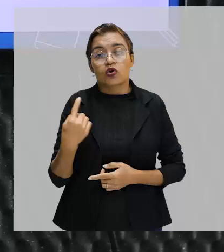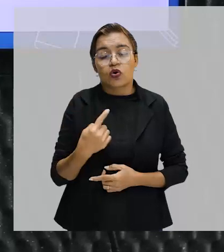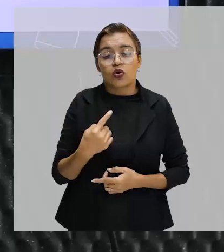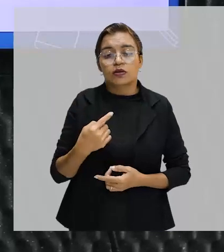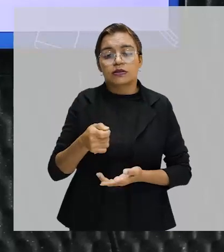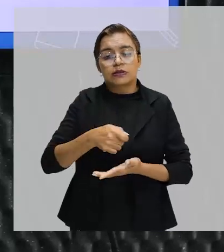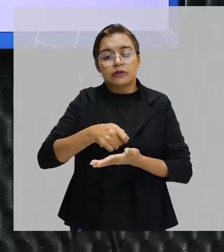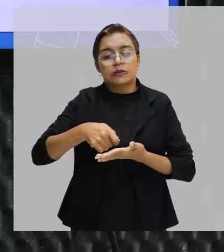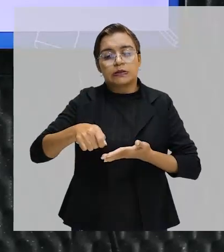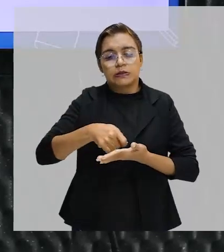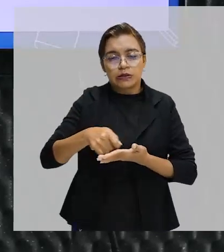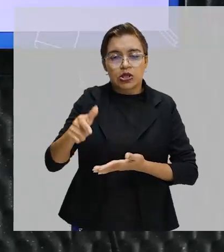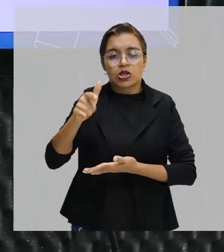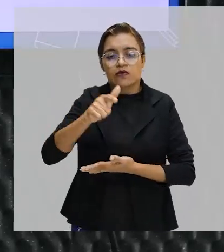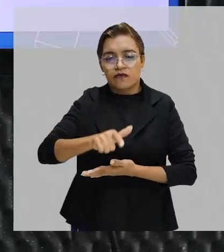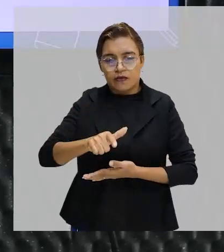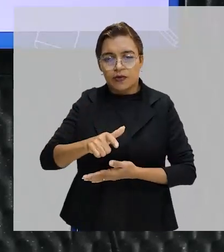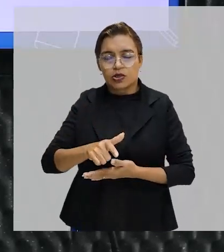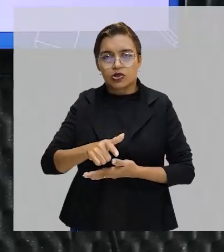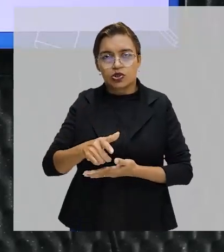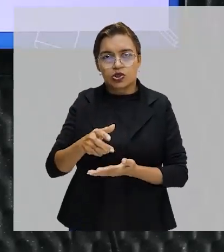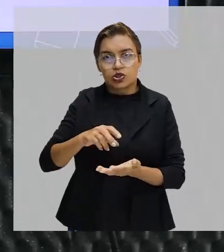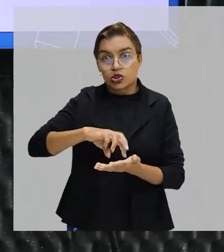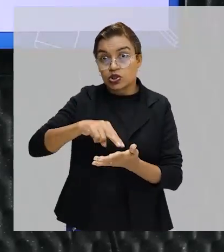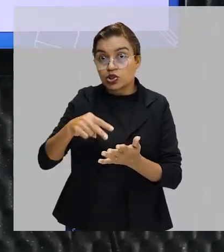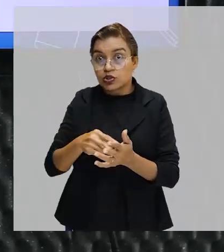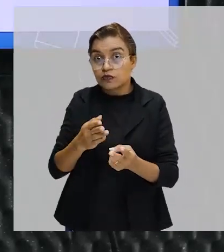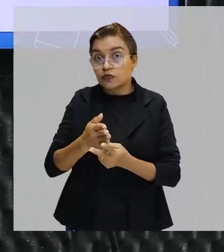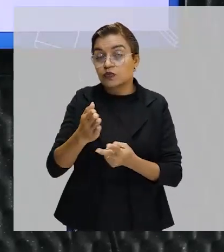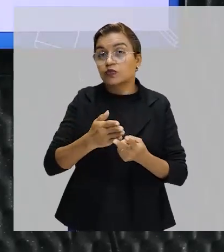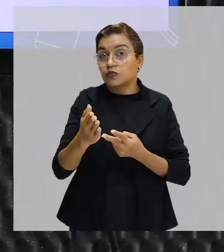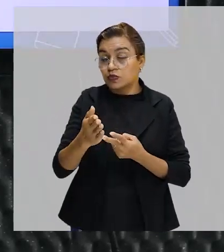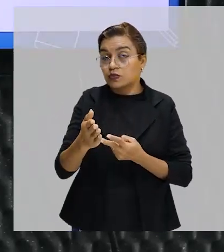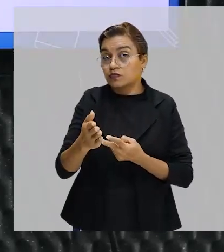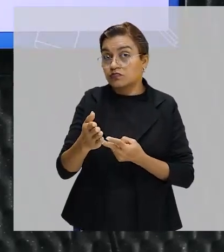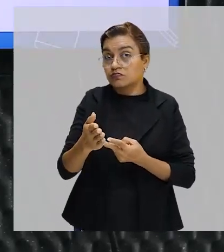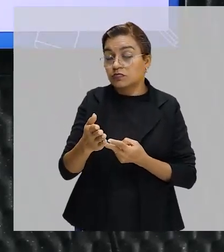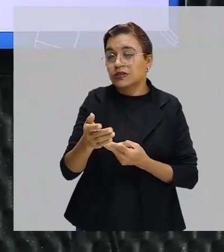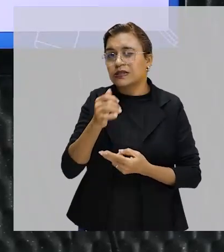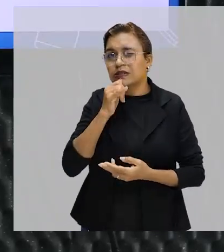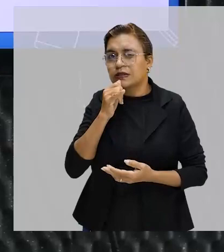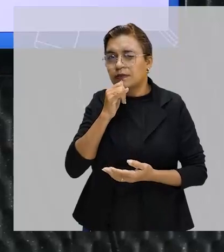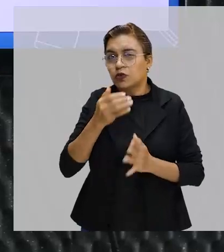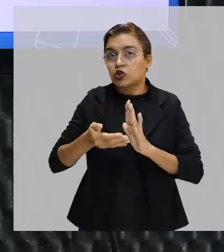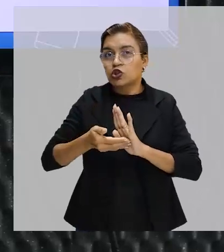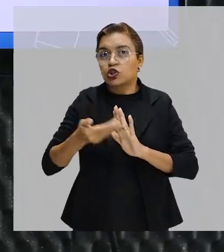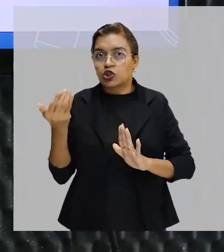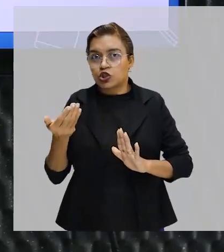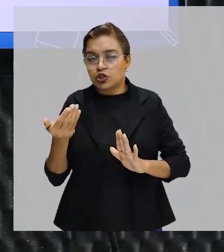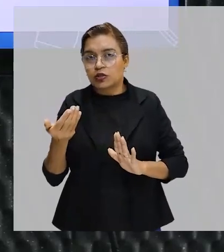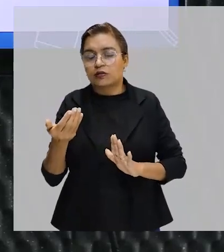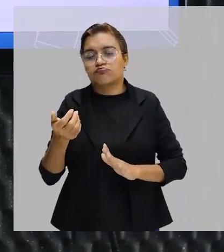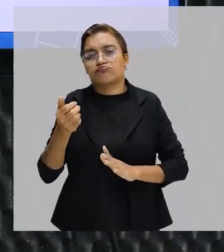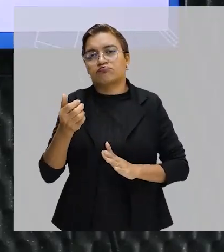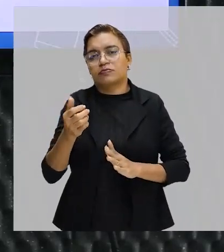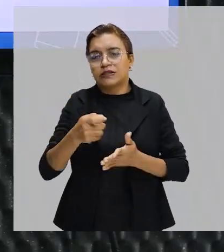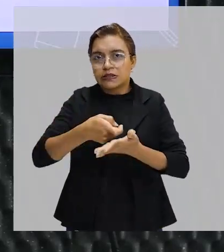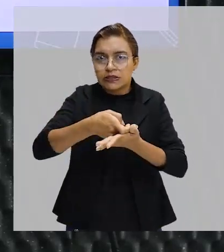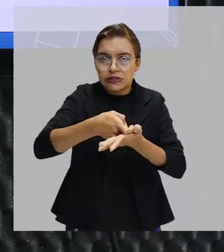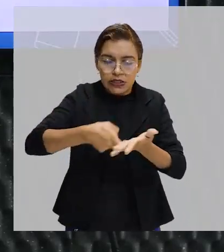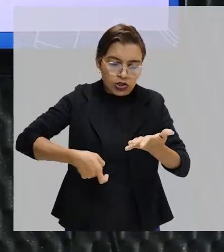essa ambiguidade. Vocês vão encontrar muitas questões para vocês reescreverem, retirando, desfazendo